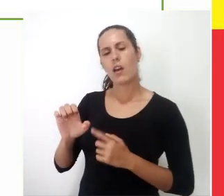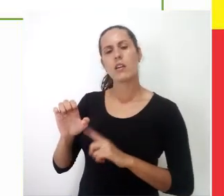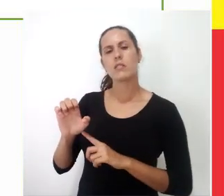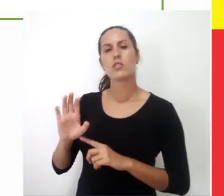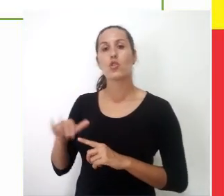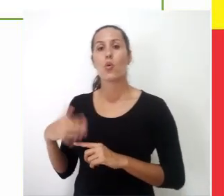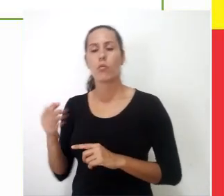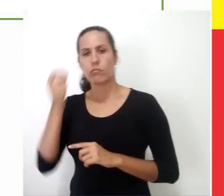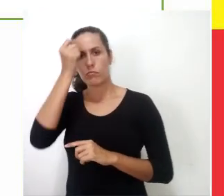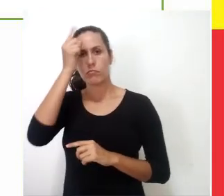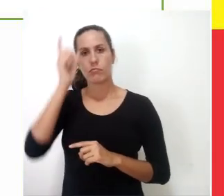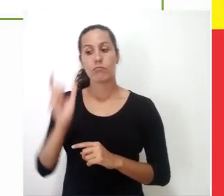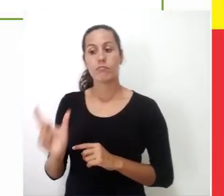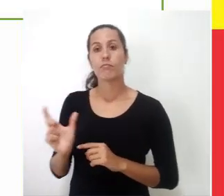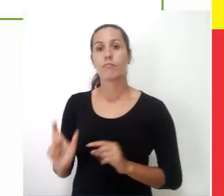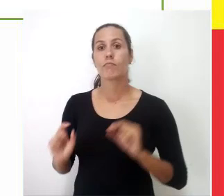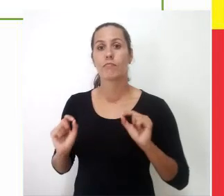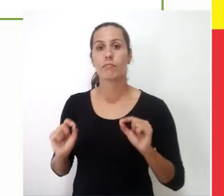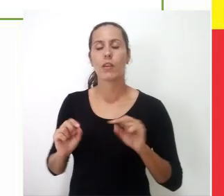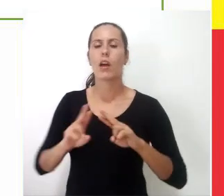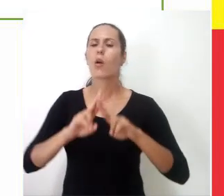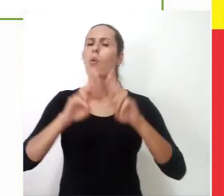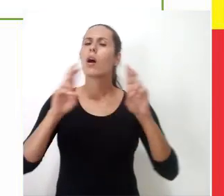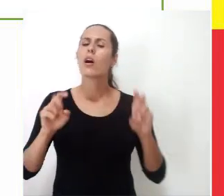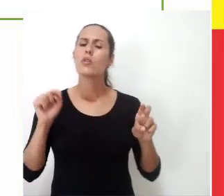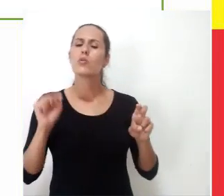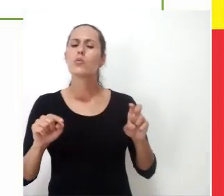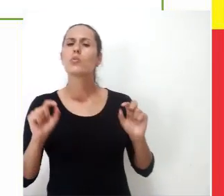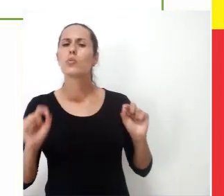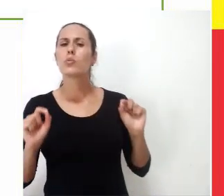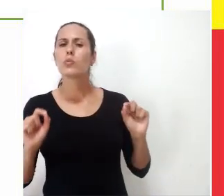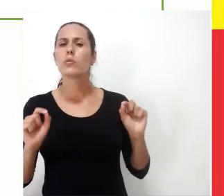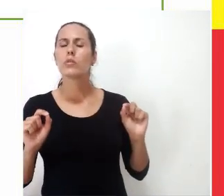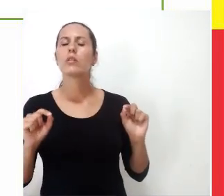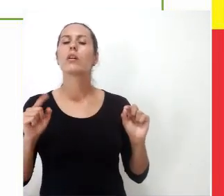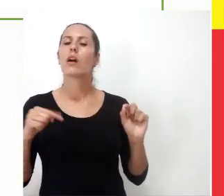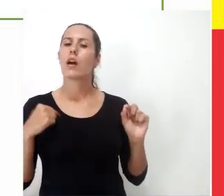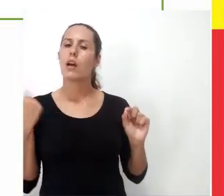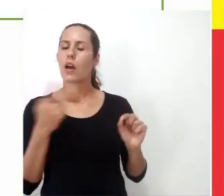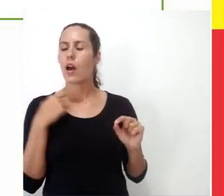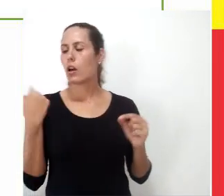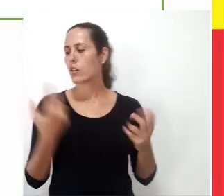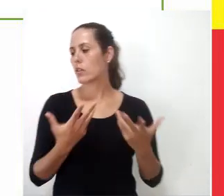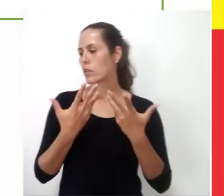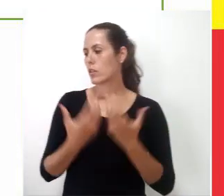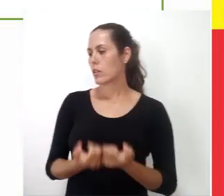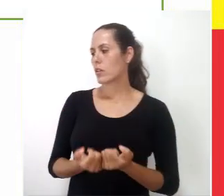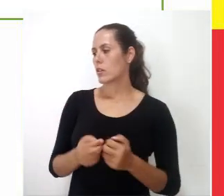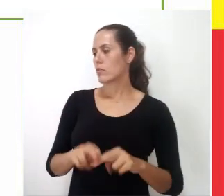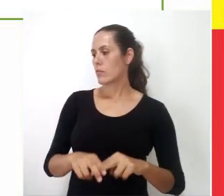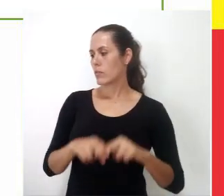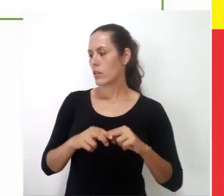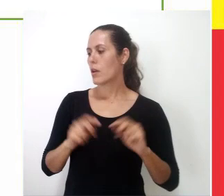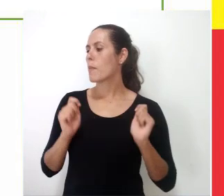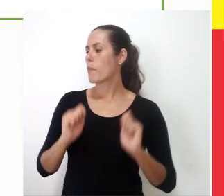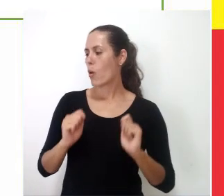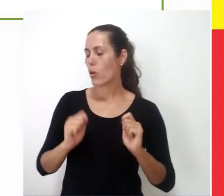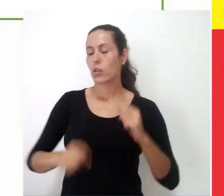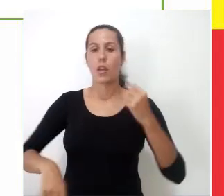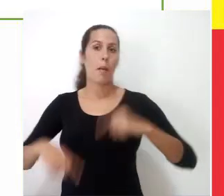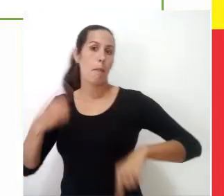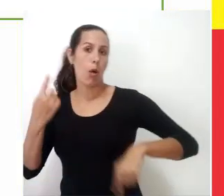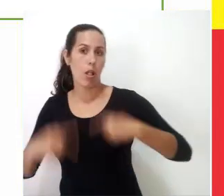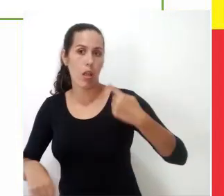ou proposição é o que se diz sobre o assunto. É a ideia que defendemos. Necessariamente ela pode